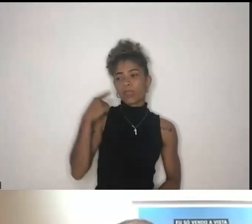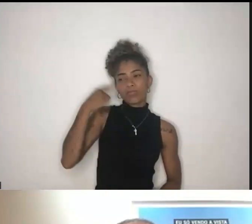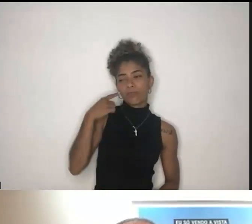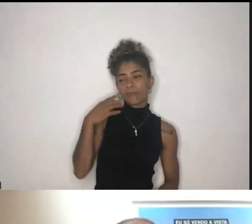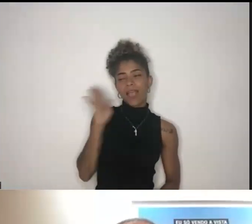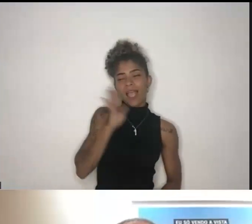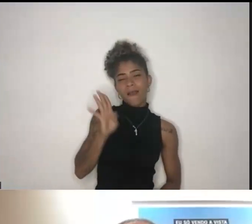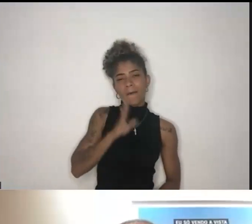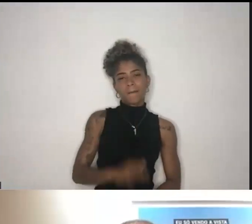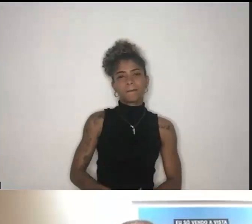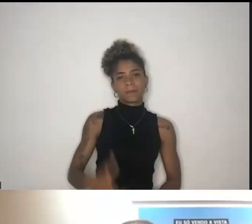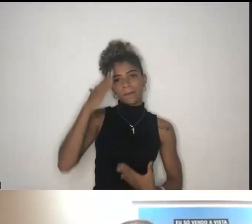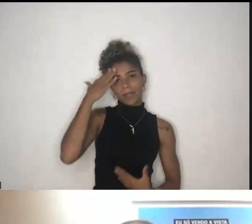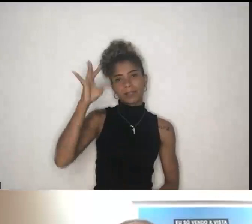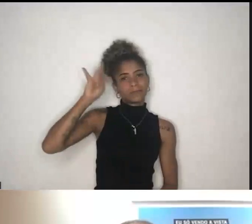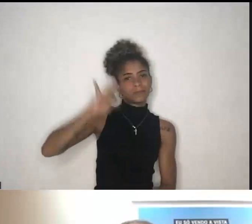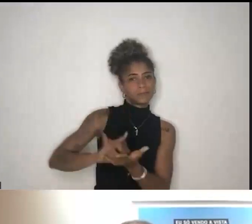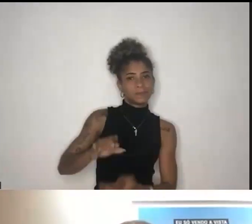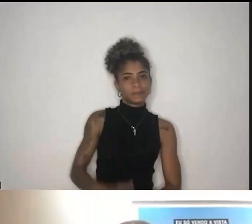obrigado mesmo